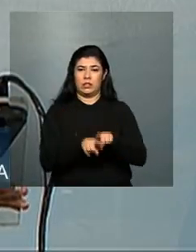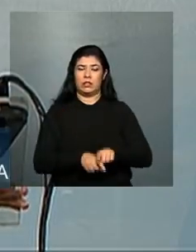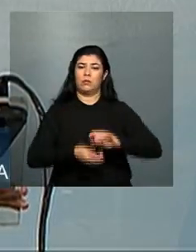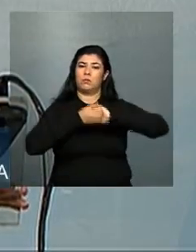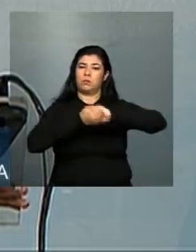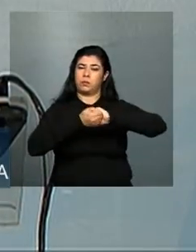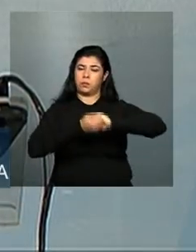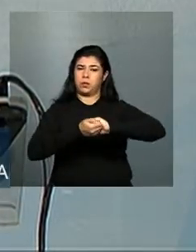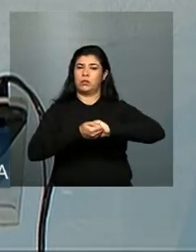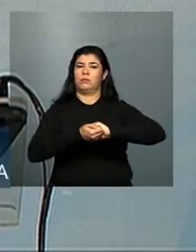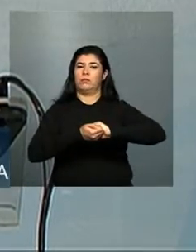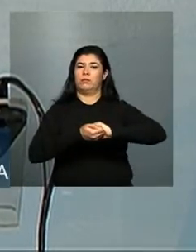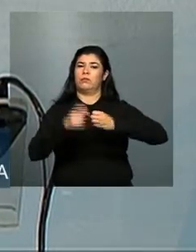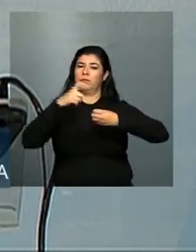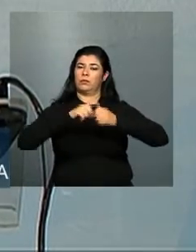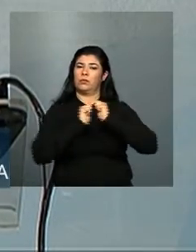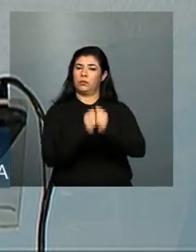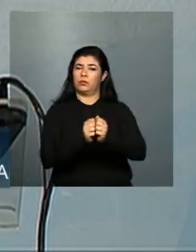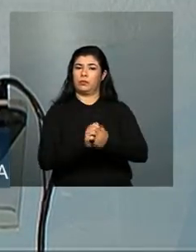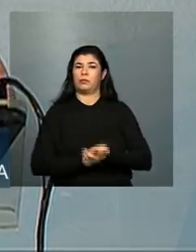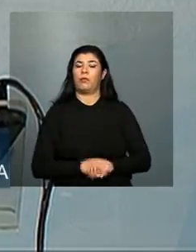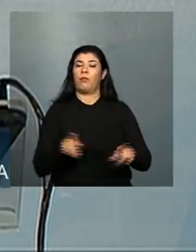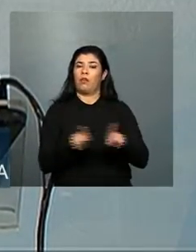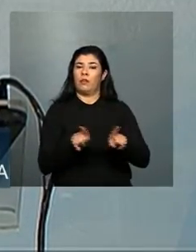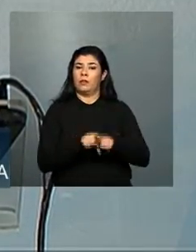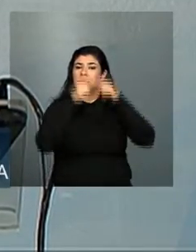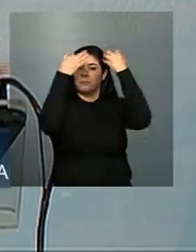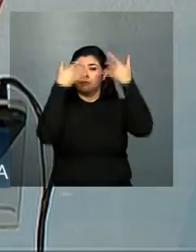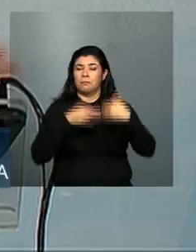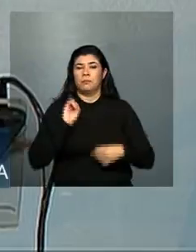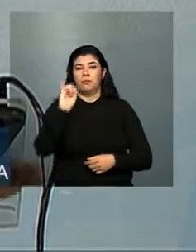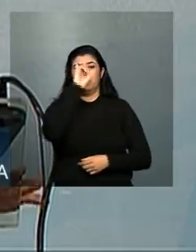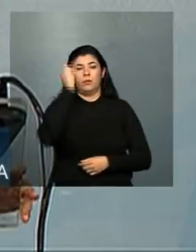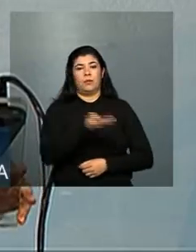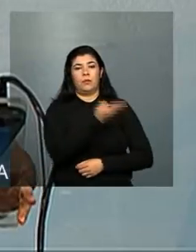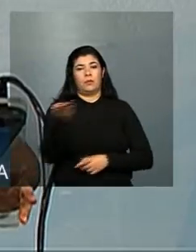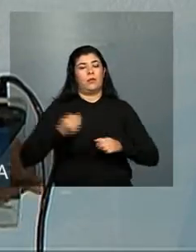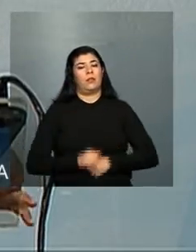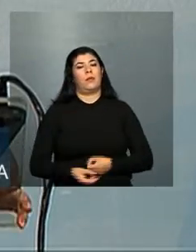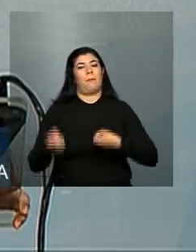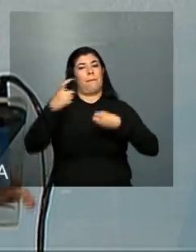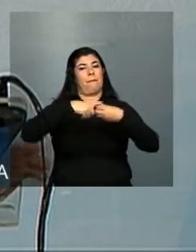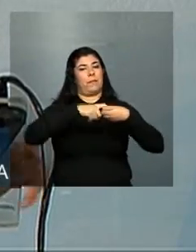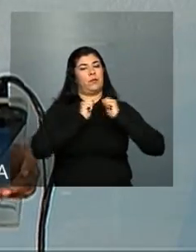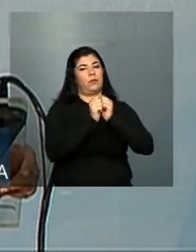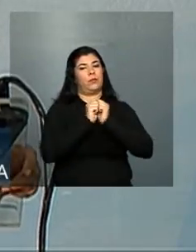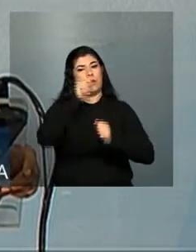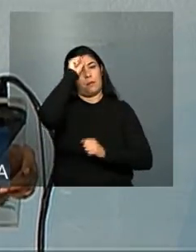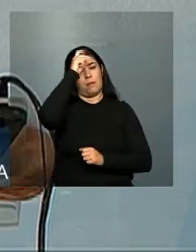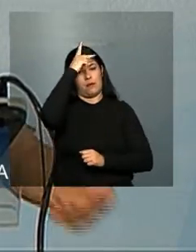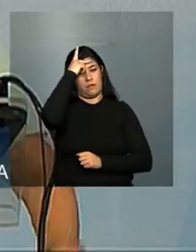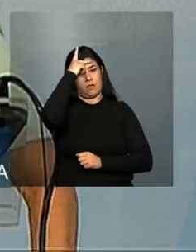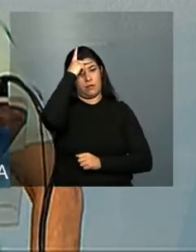eu estou saudando essa parceria. Queria também dizer que é muito importante a parceria com as prefeituras e saudar